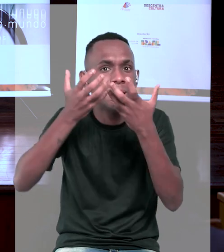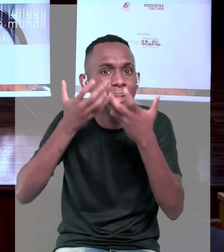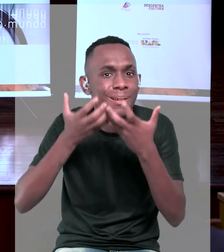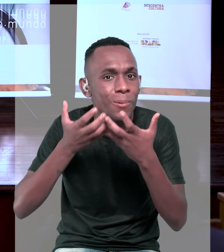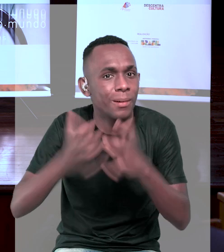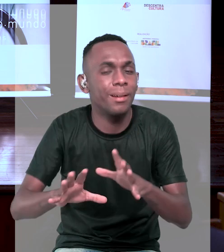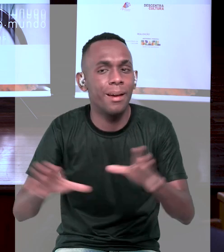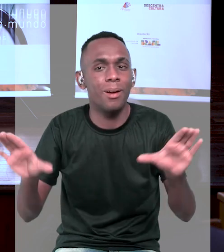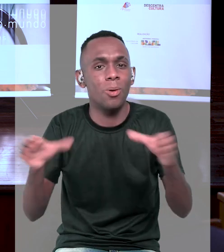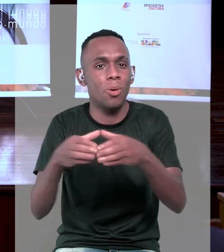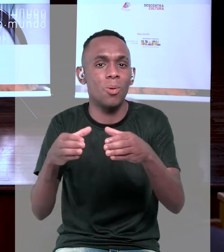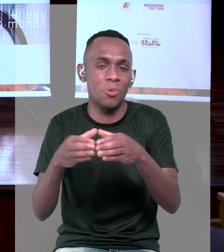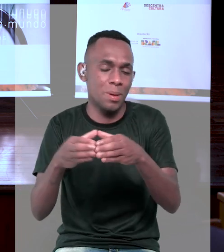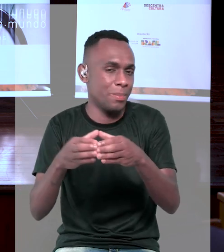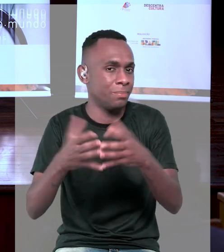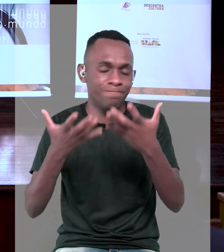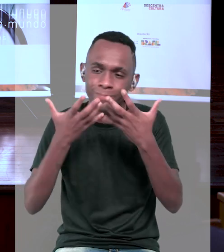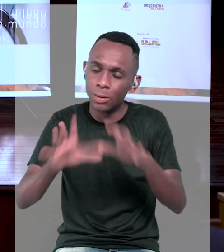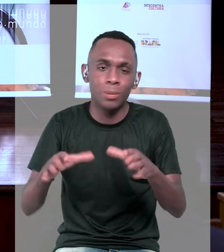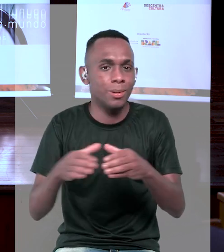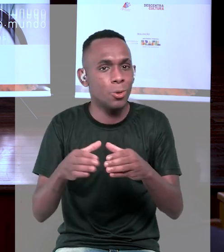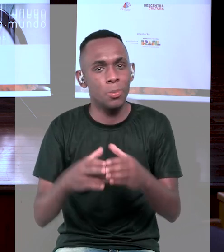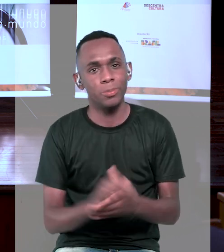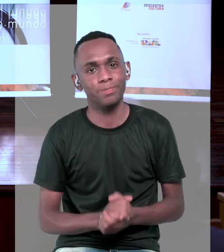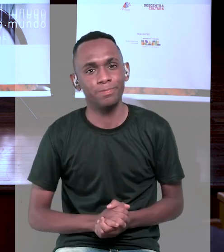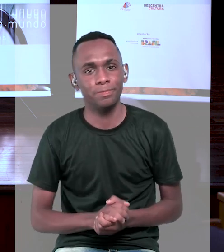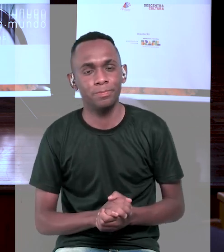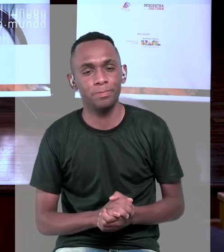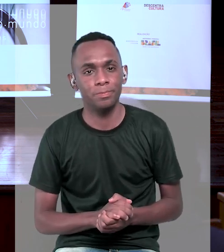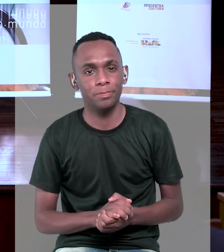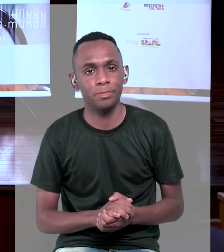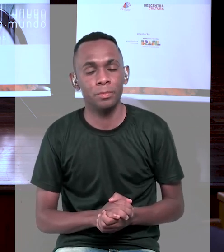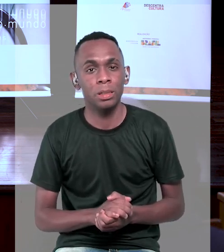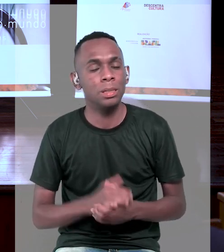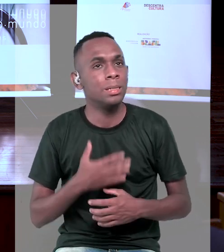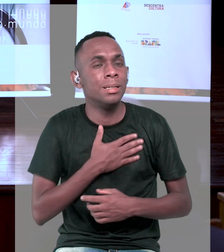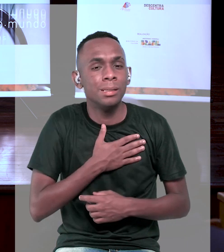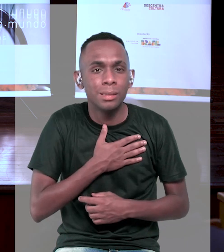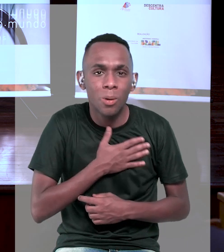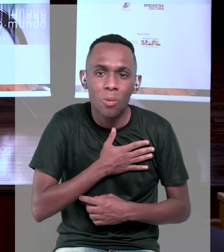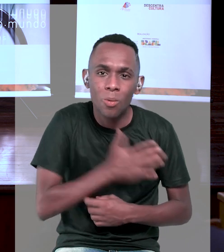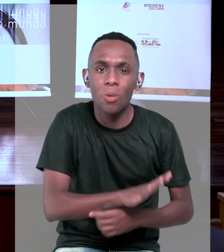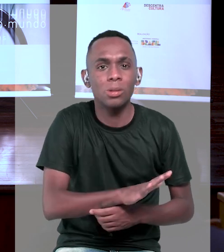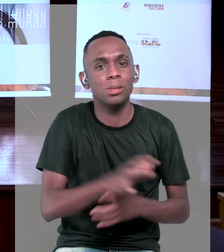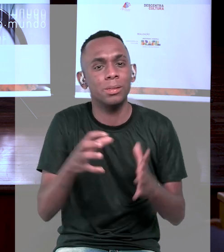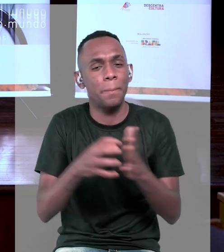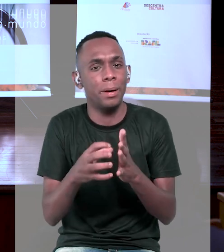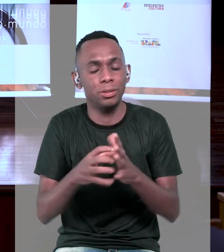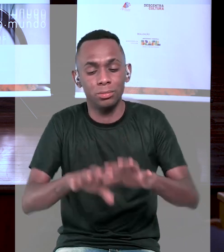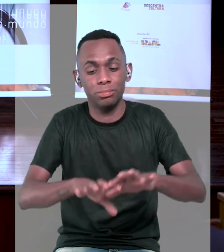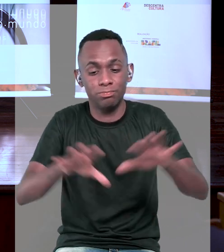espírito abomina agrupamentos. Ele não gosta de partidos.